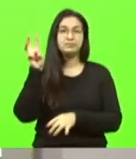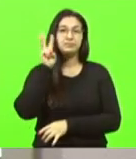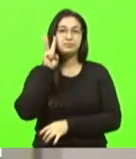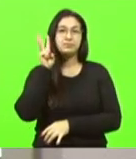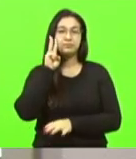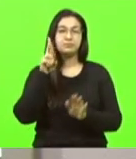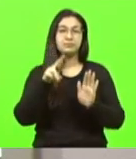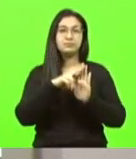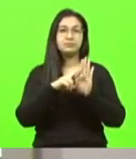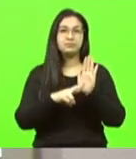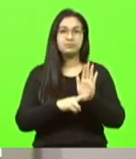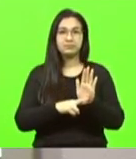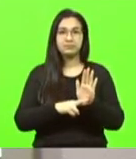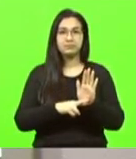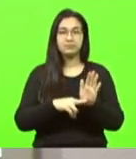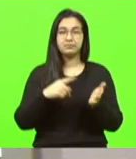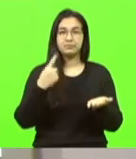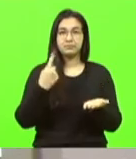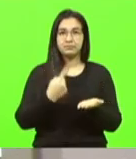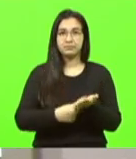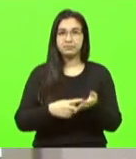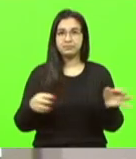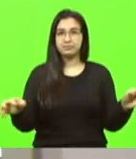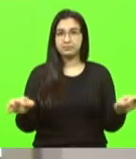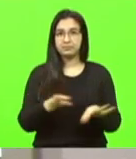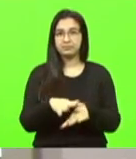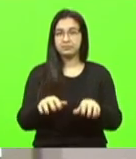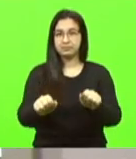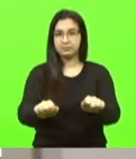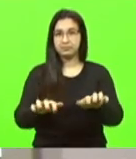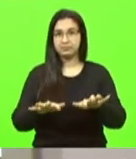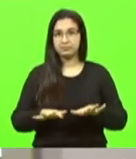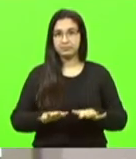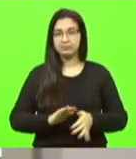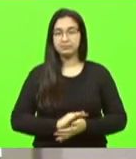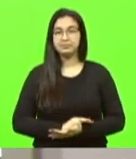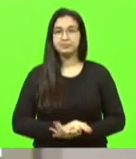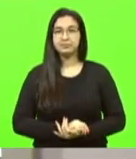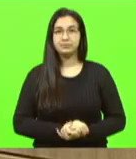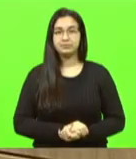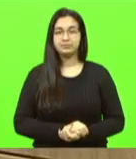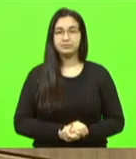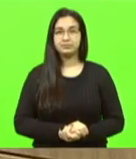-feira horário regimental está encerrada a sessão aí e